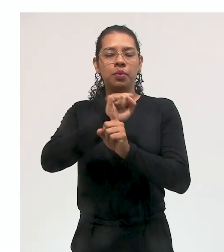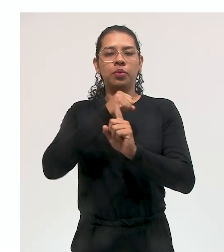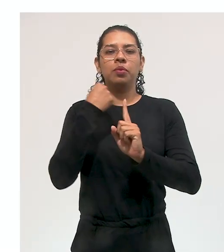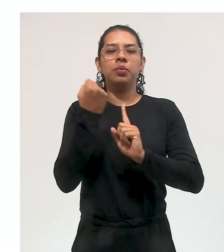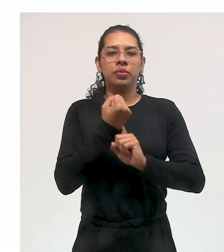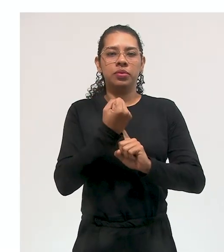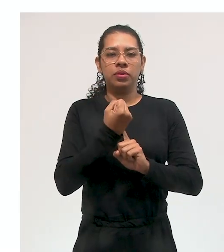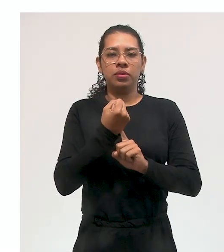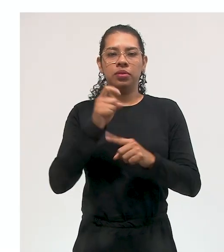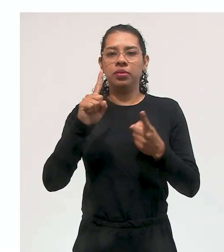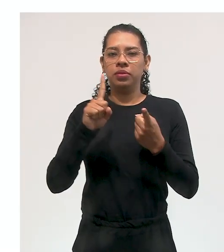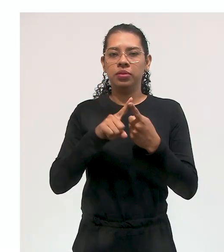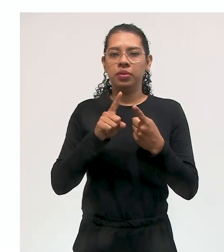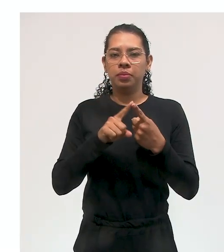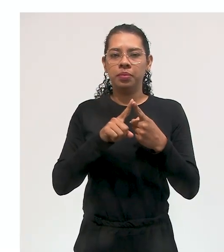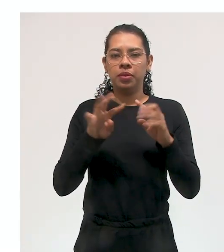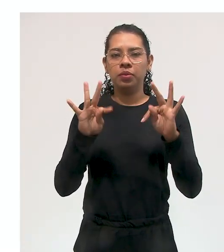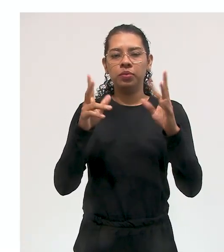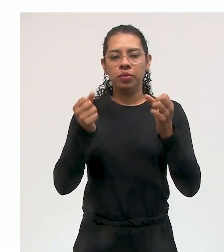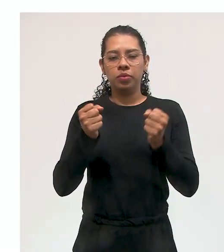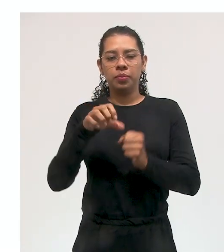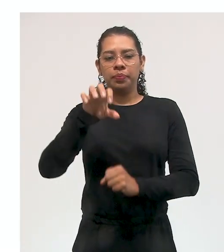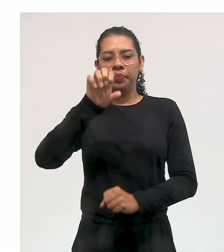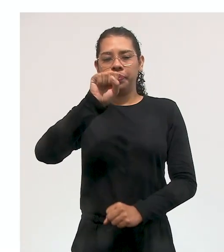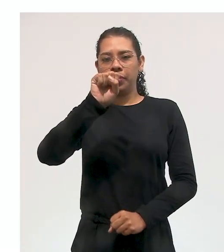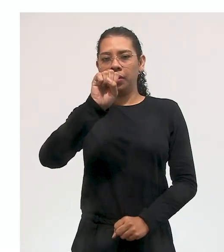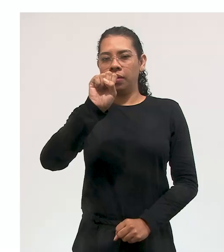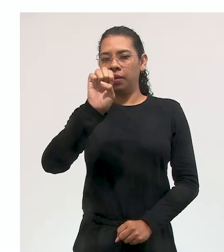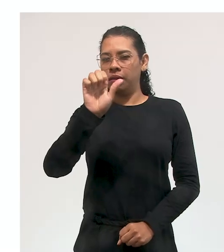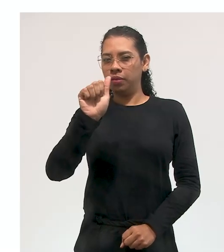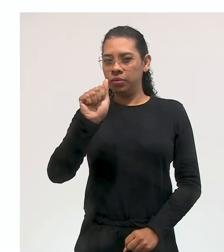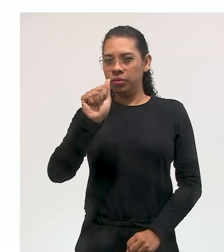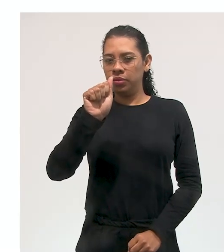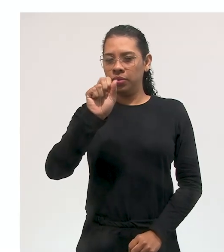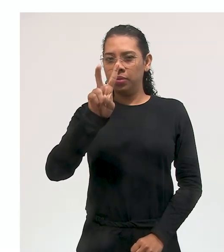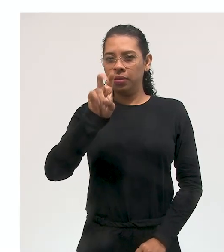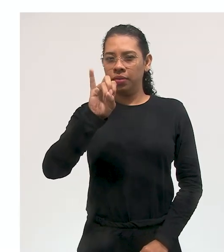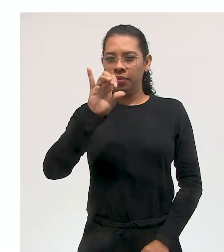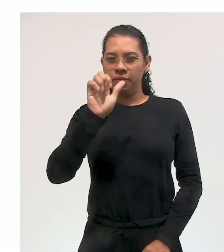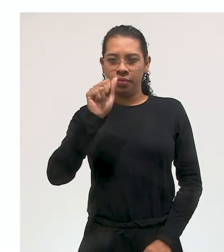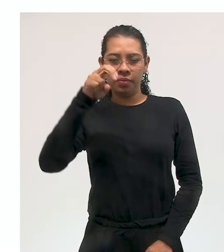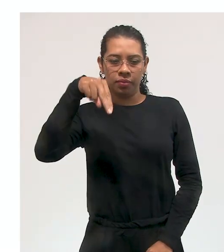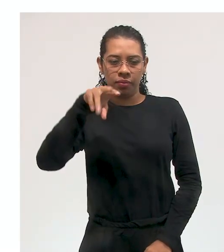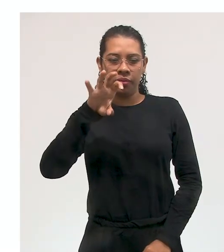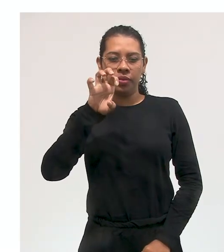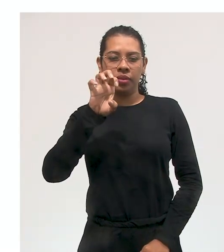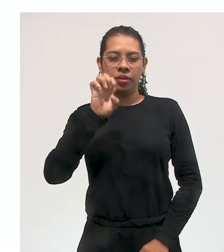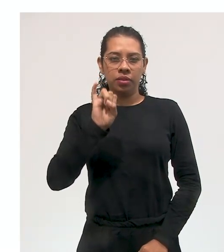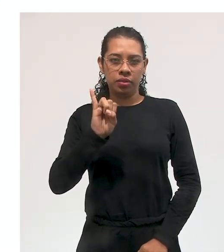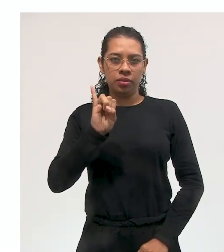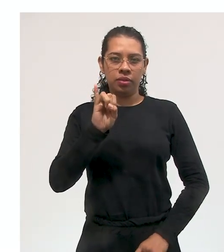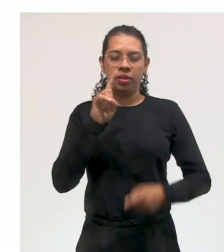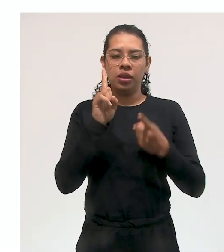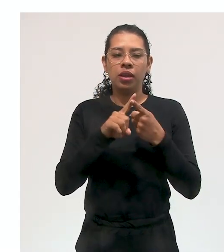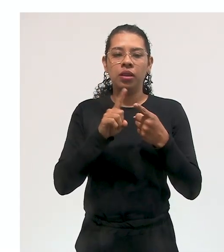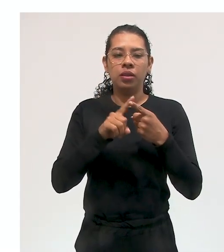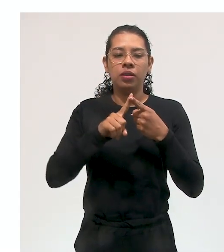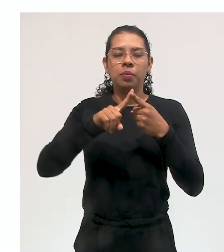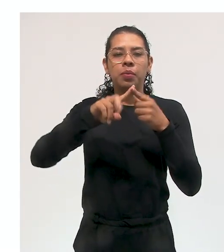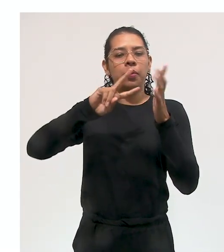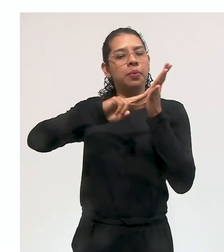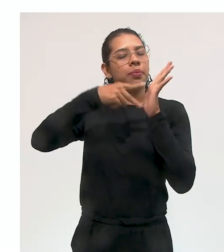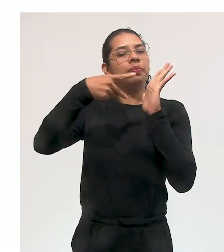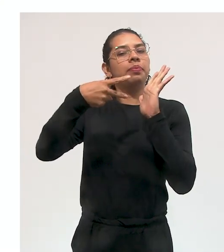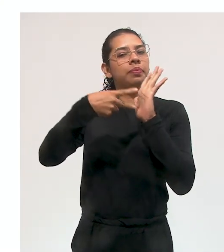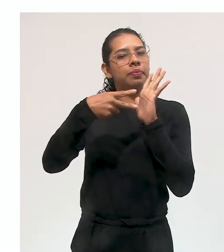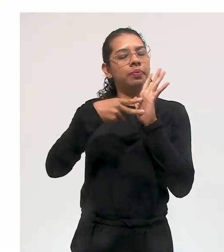histórica e coletivamente para o conjunto dos homens. Saviani. Pessoal, aquilo que a gente falou na última aula, olha só. Queria traduzir isso aqui para vocês, para